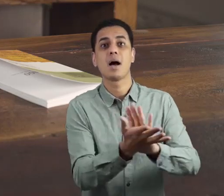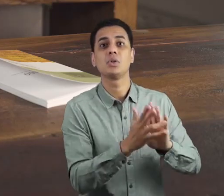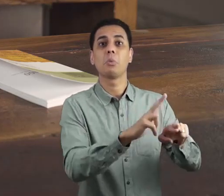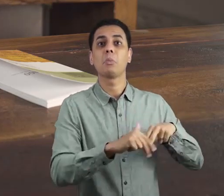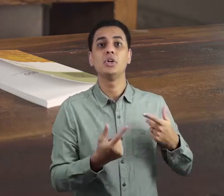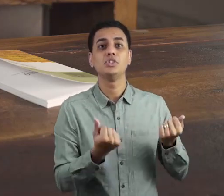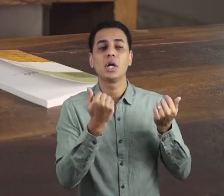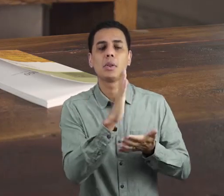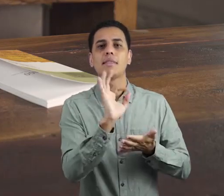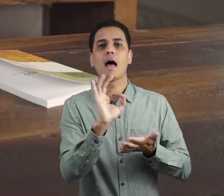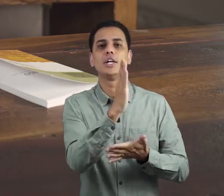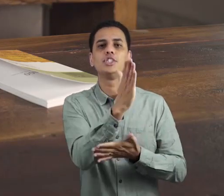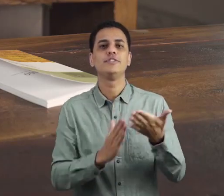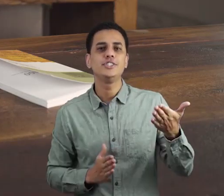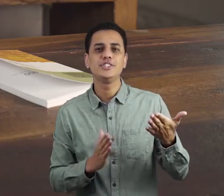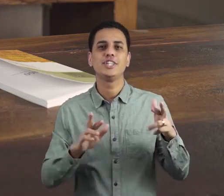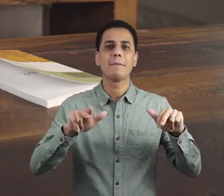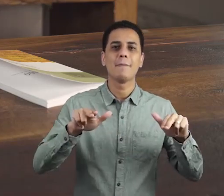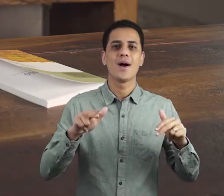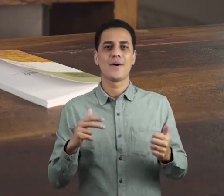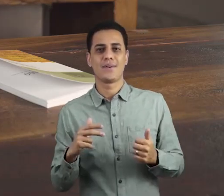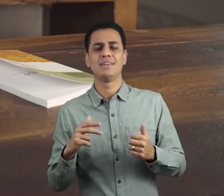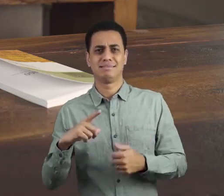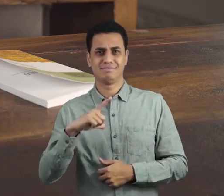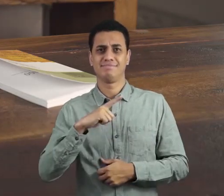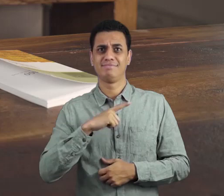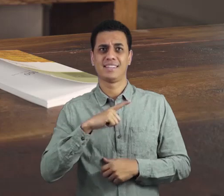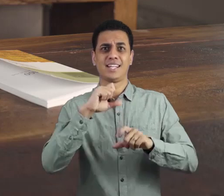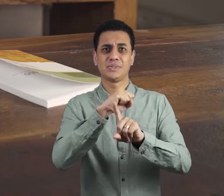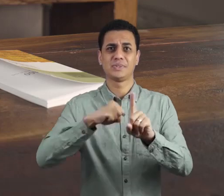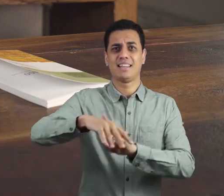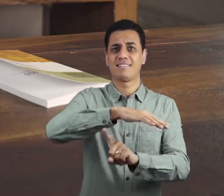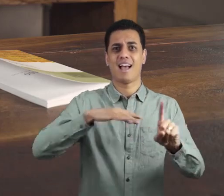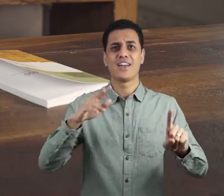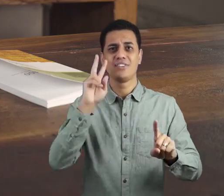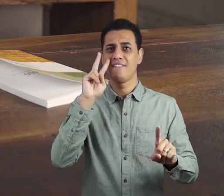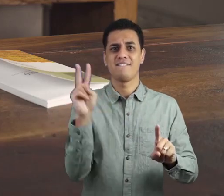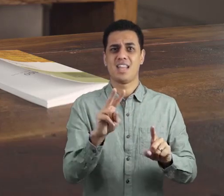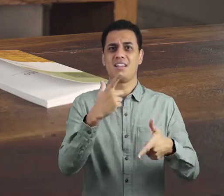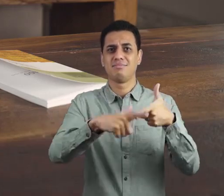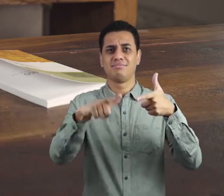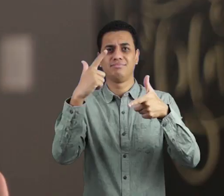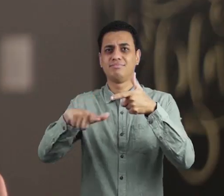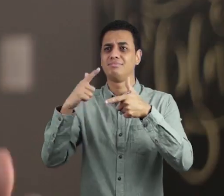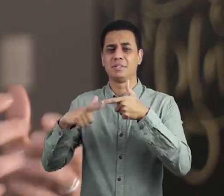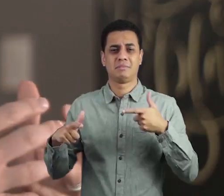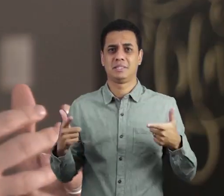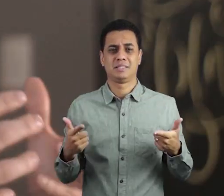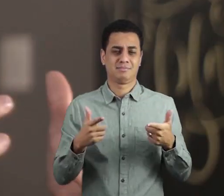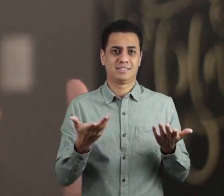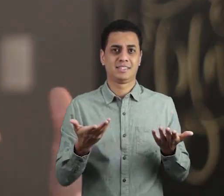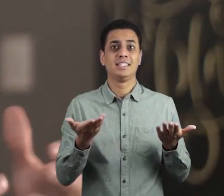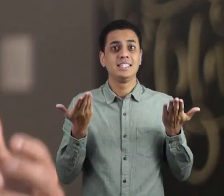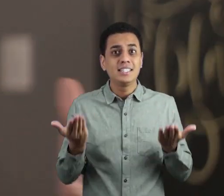vive esse contexto, ou seja, essa palavra ela é muito, mas muito importante para os nossos dias. Porque